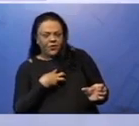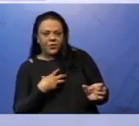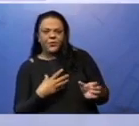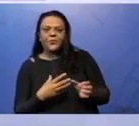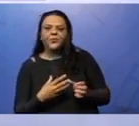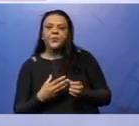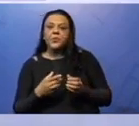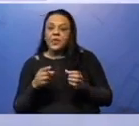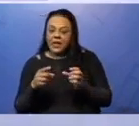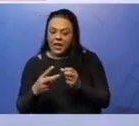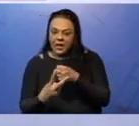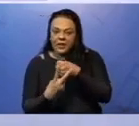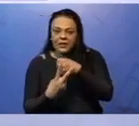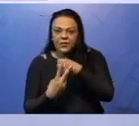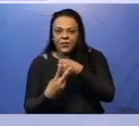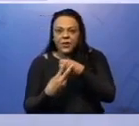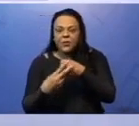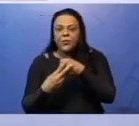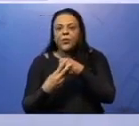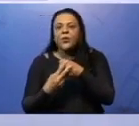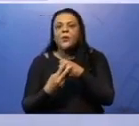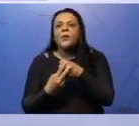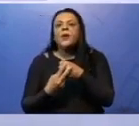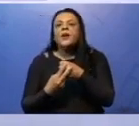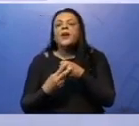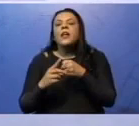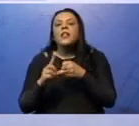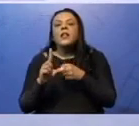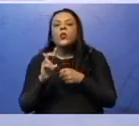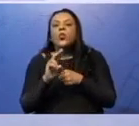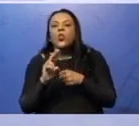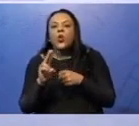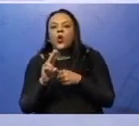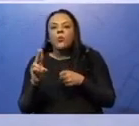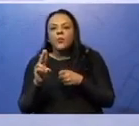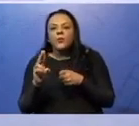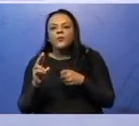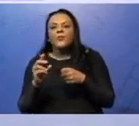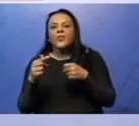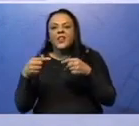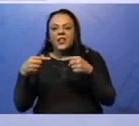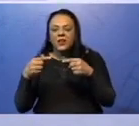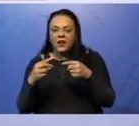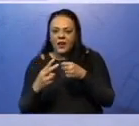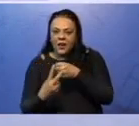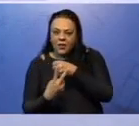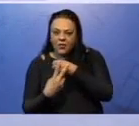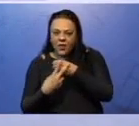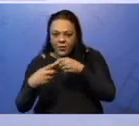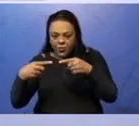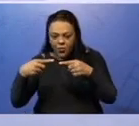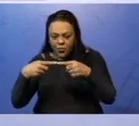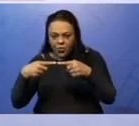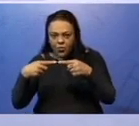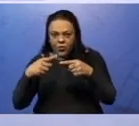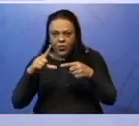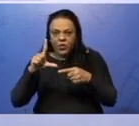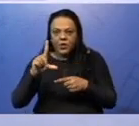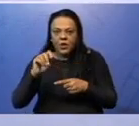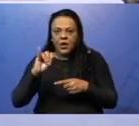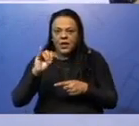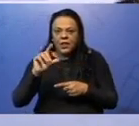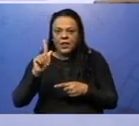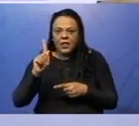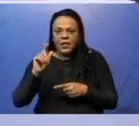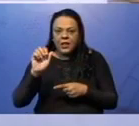uma classificação. Ele se chama verbo de ligação. Por quê? Vamos observar essa frase que vai ficar bem claro para vocês verem. Olha,